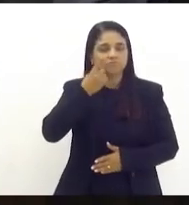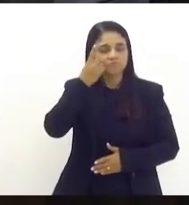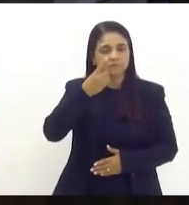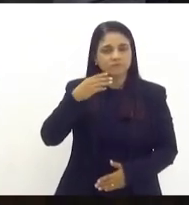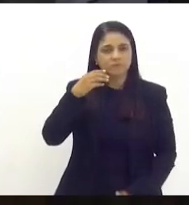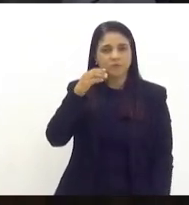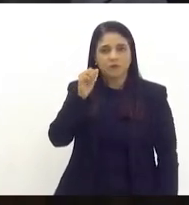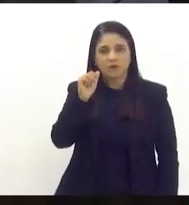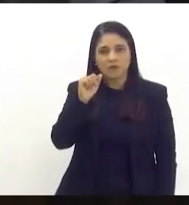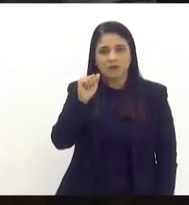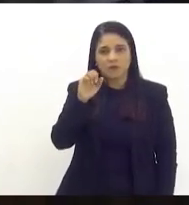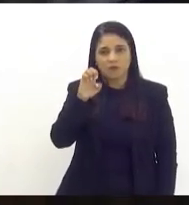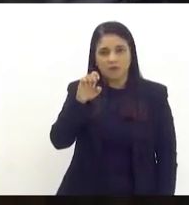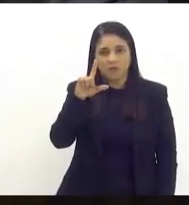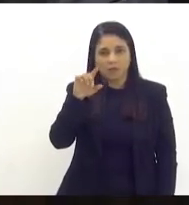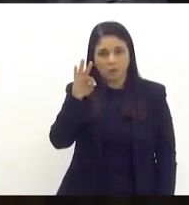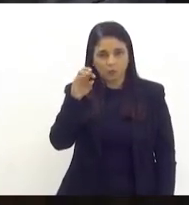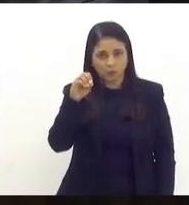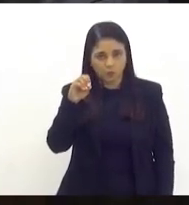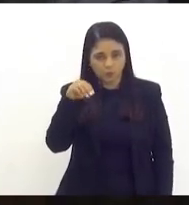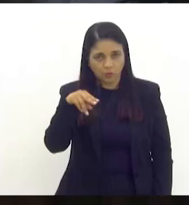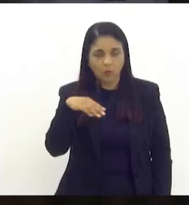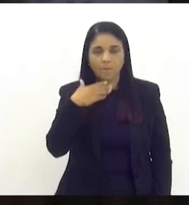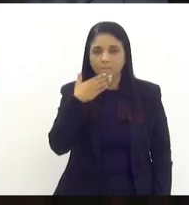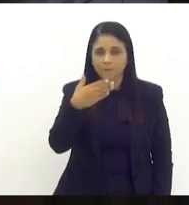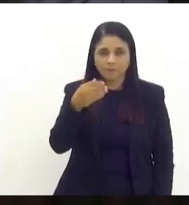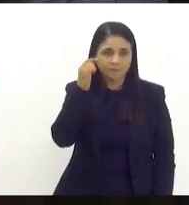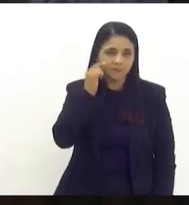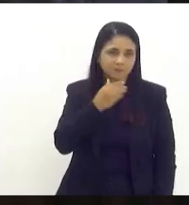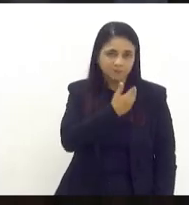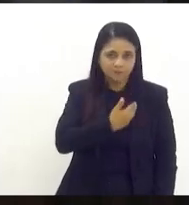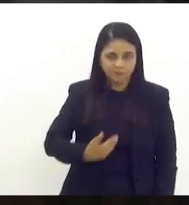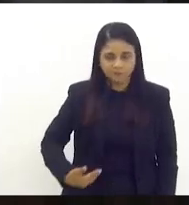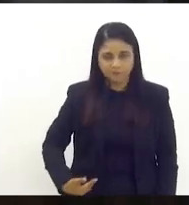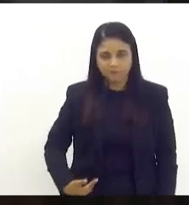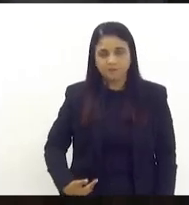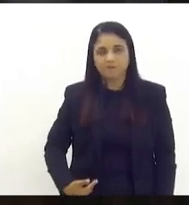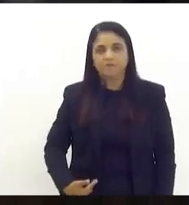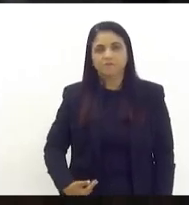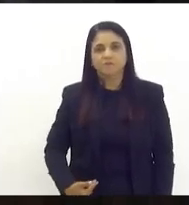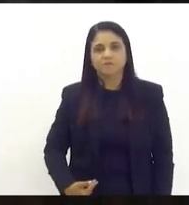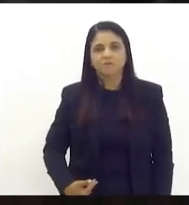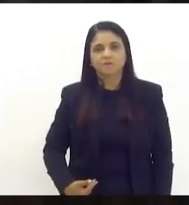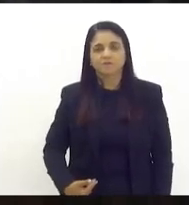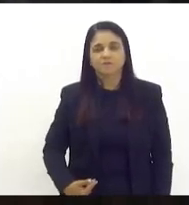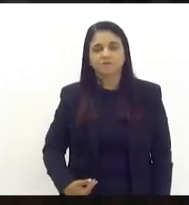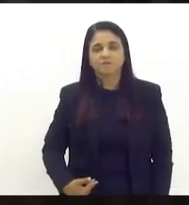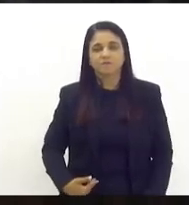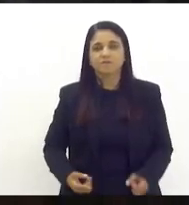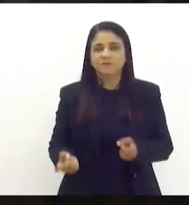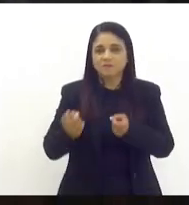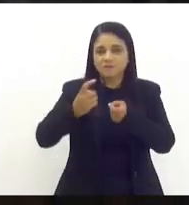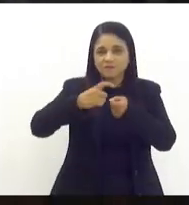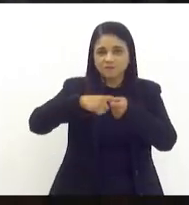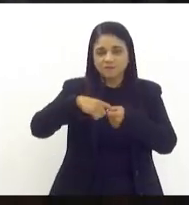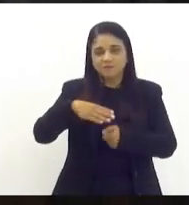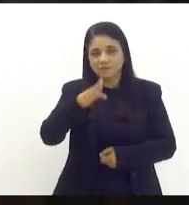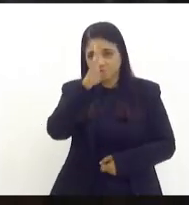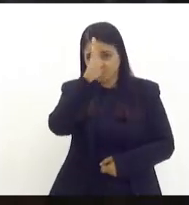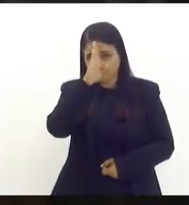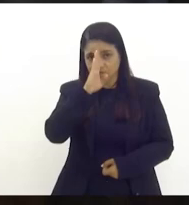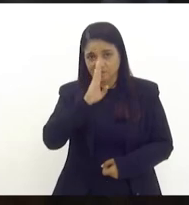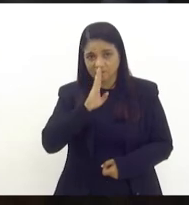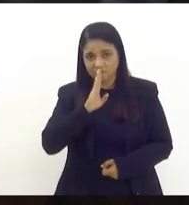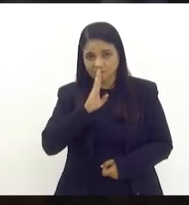solicitam excelentíssimo seu governador do Estado do Rio de Janeiro seu Cláudio Castro a concessão gratuita para